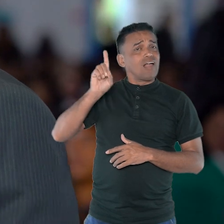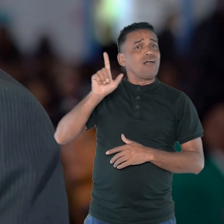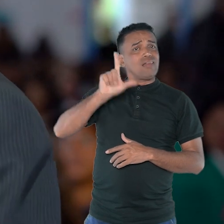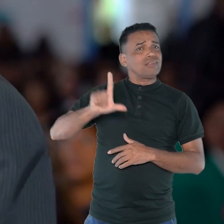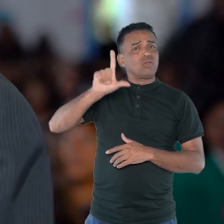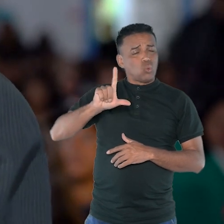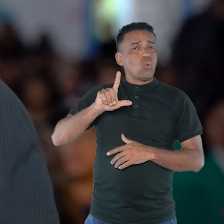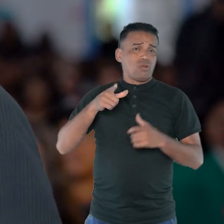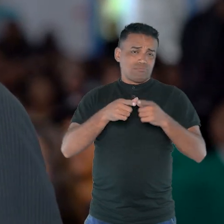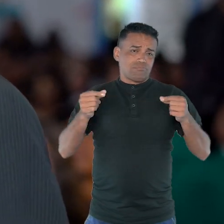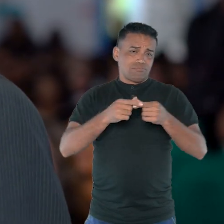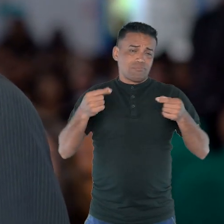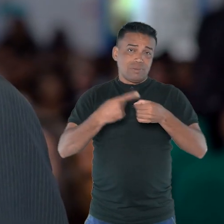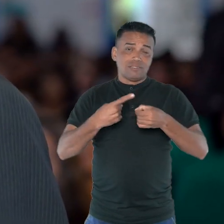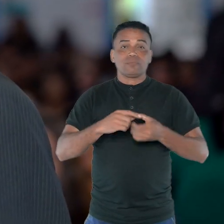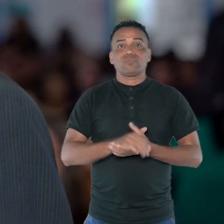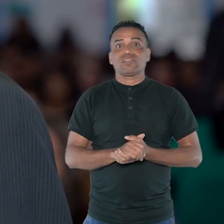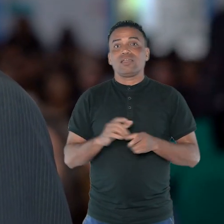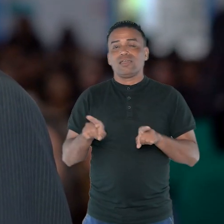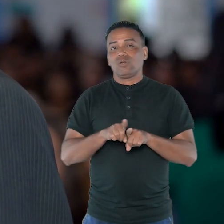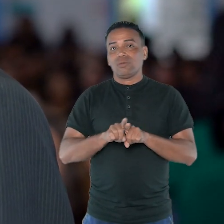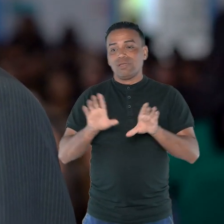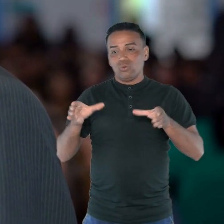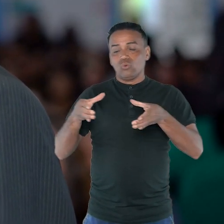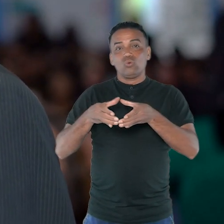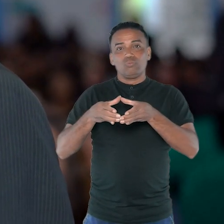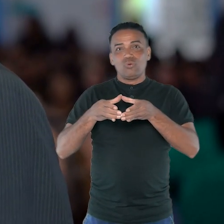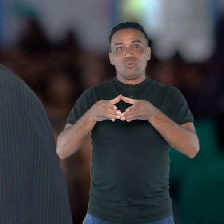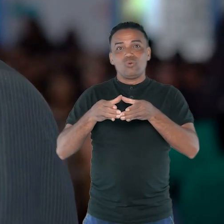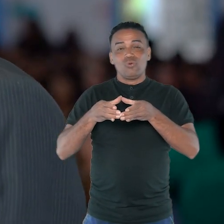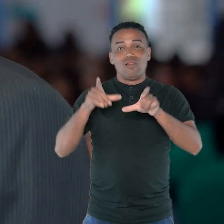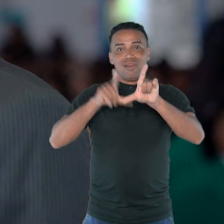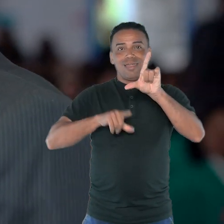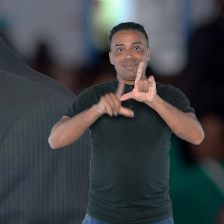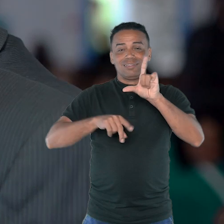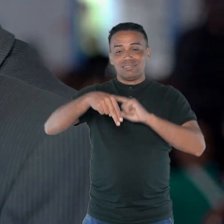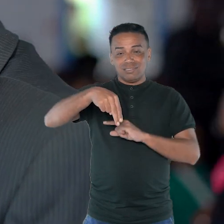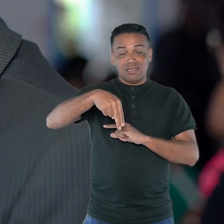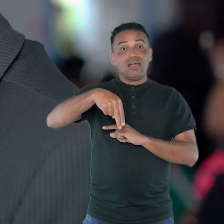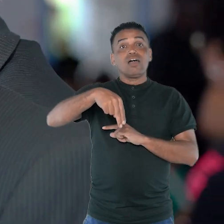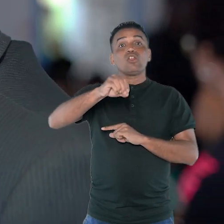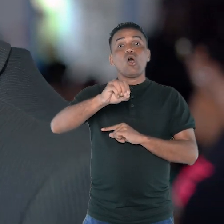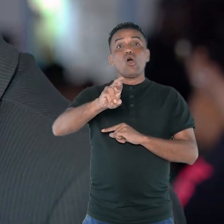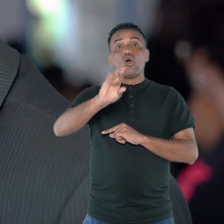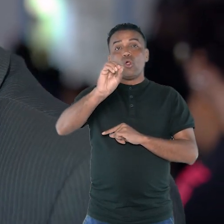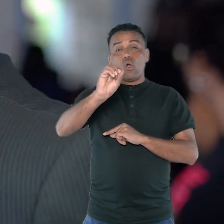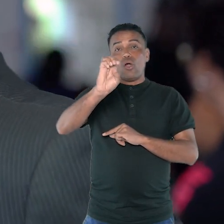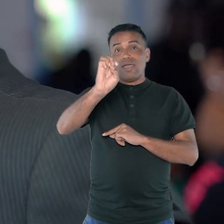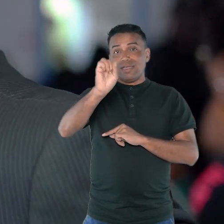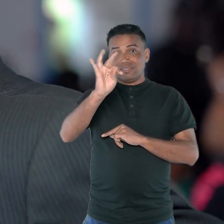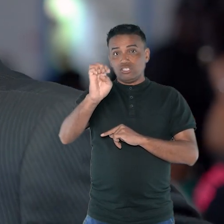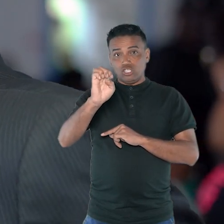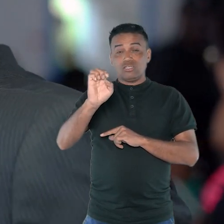sou também membro da Academia de Letras do Noroeste de Minas, e um dos projetos que eu fiz há algum tempo, aqui em Paracatu,